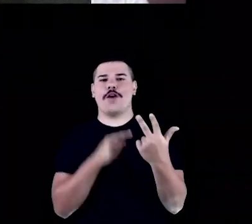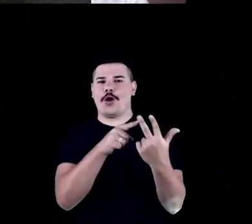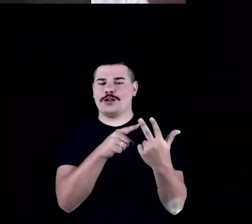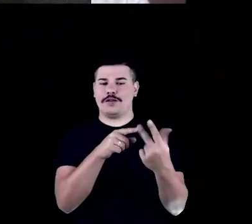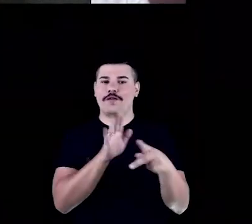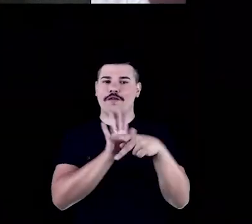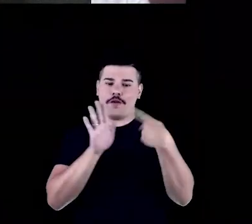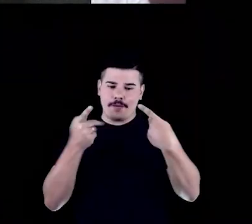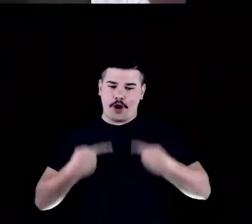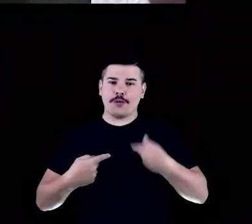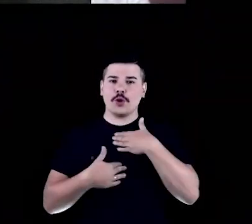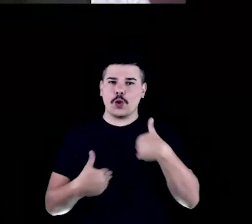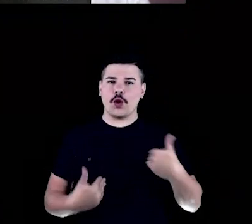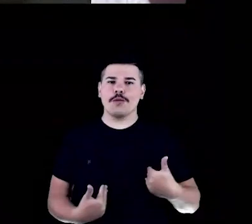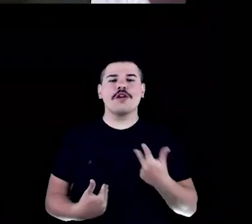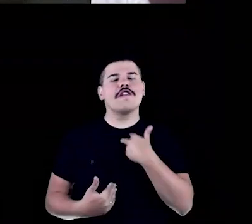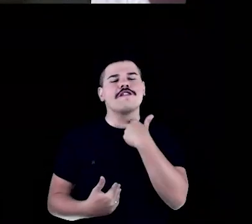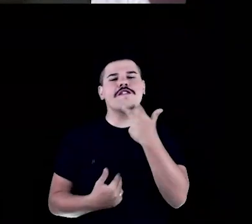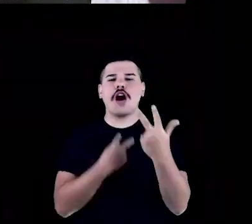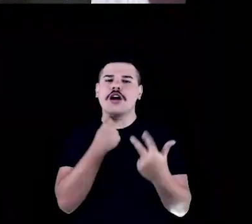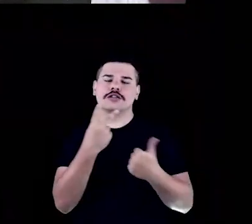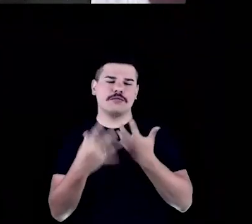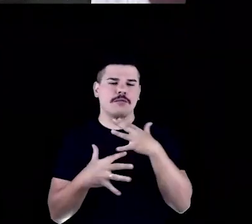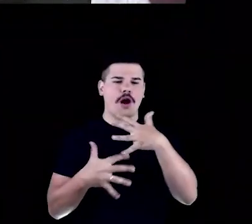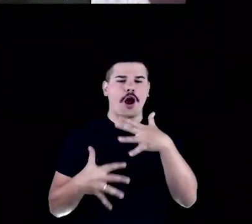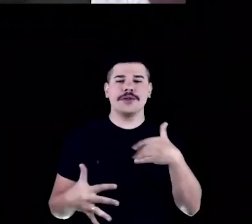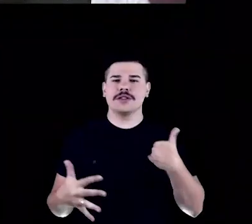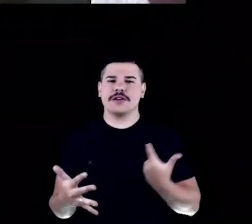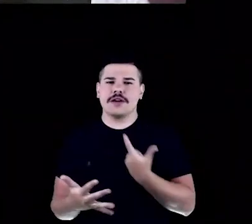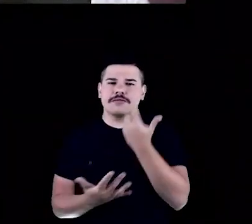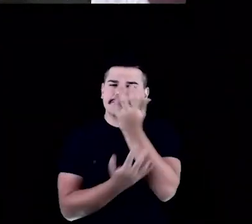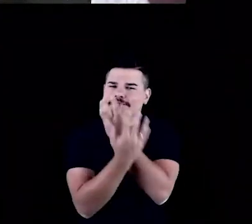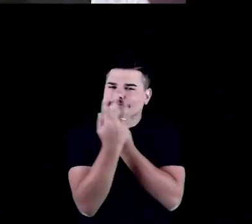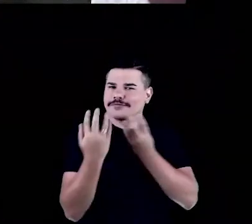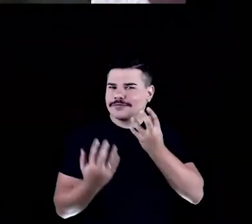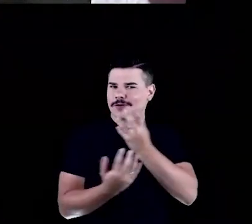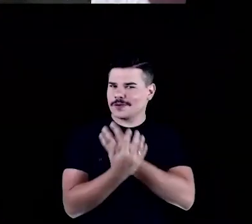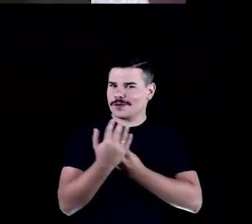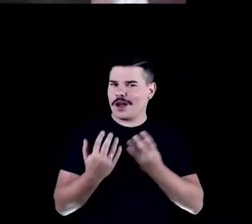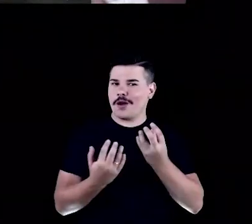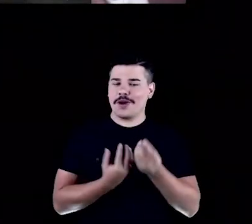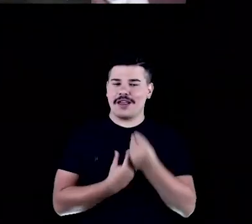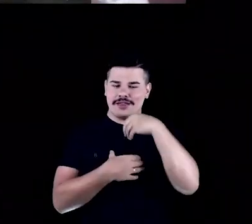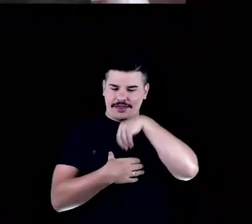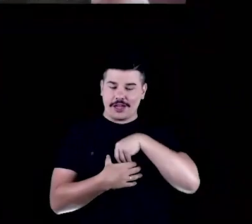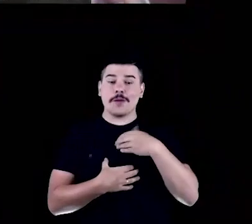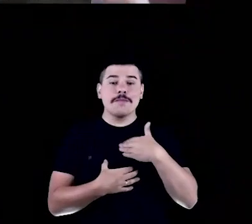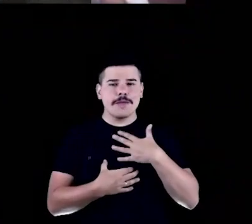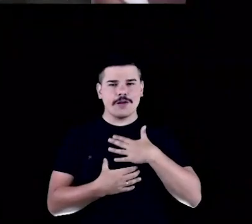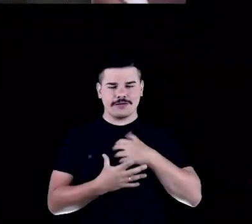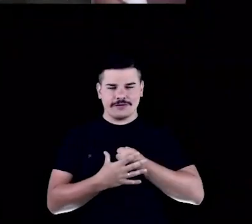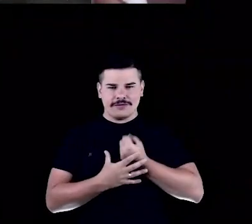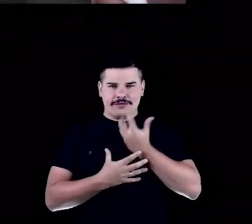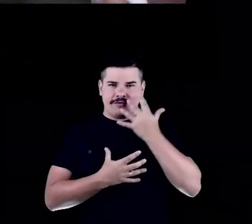totalmente corpórea, né? A voz é essa coisa totalmente sensual. Quando, acho que é o Paul Zumthor que fala, quando você... A voz é uma coisa que sai de